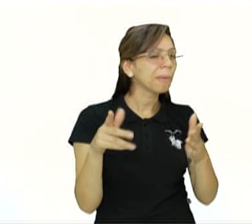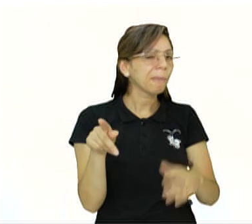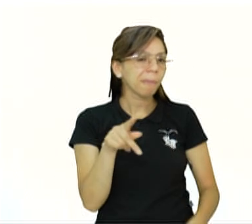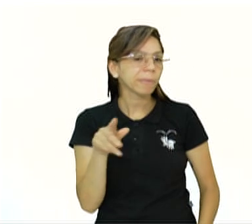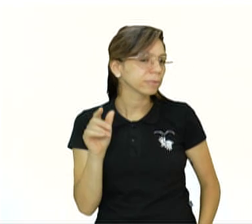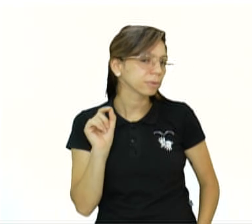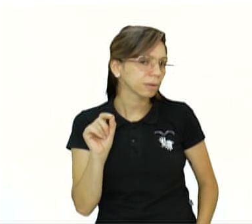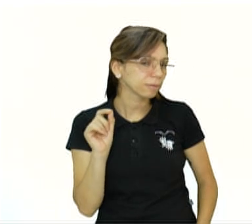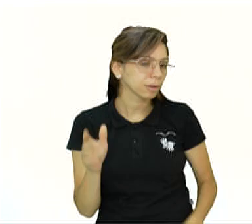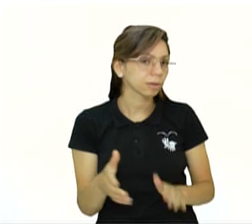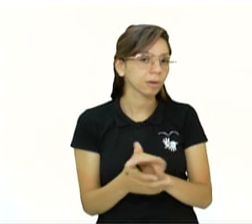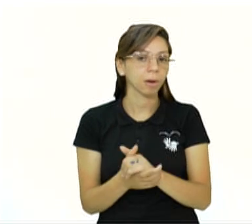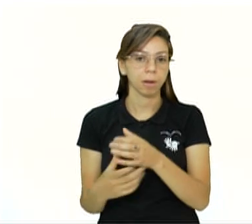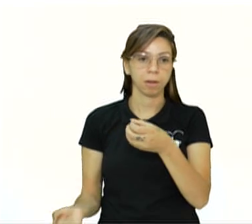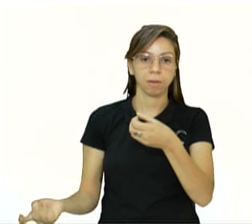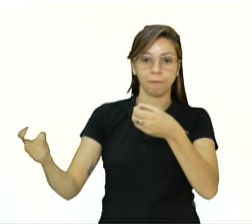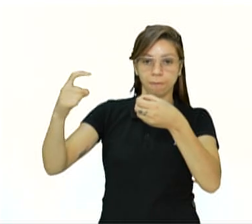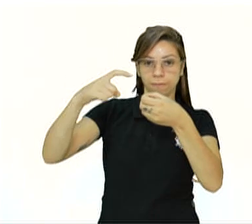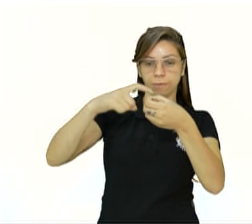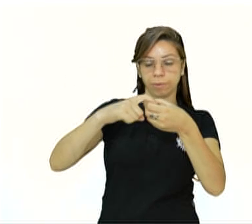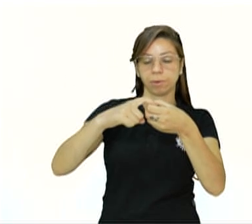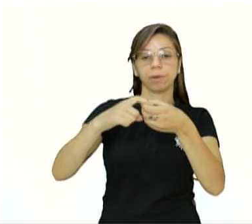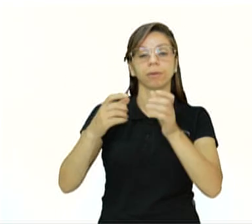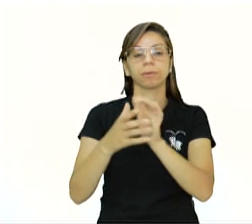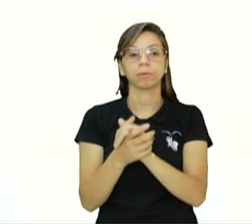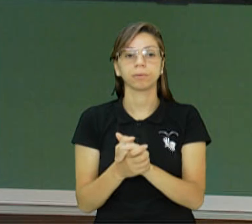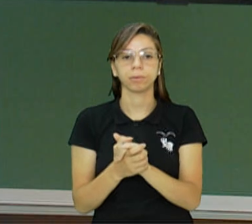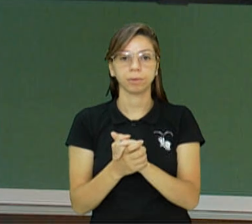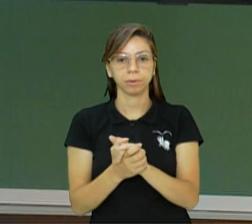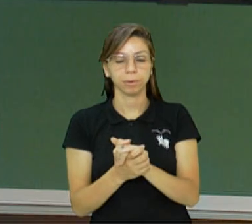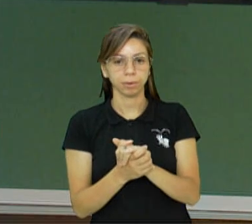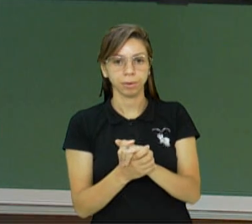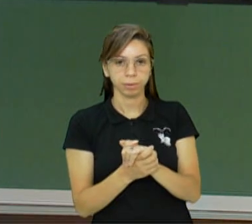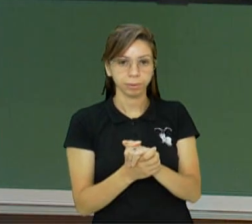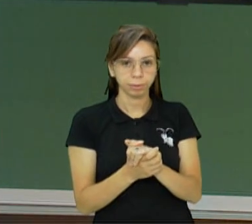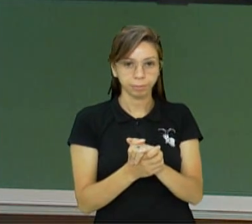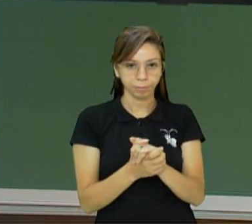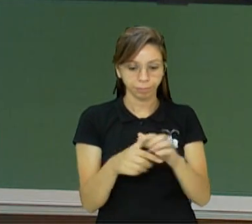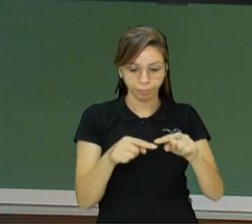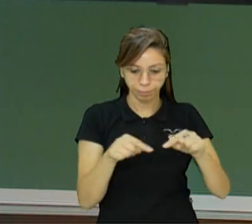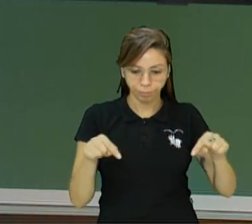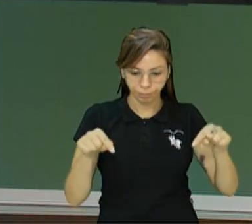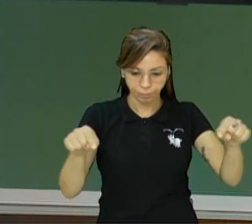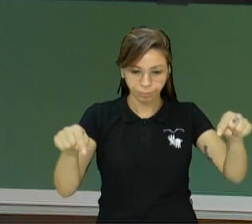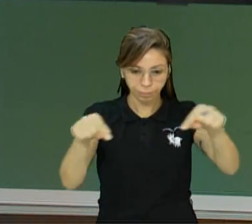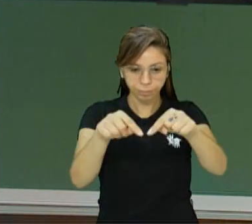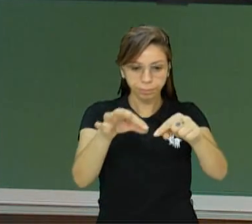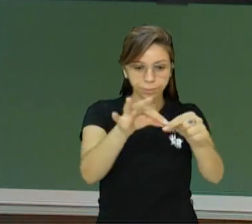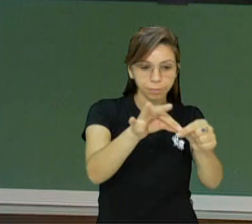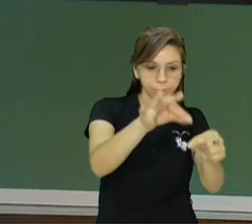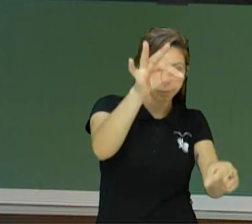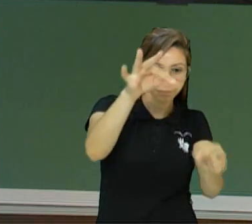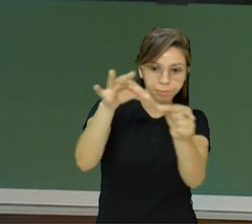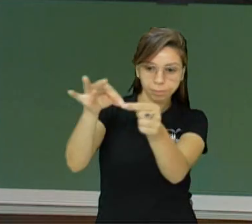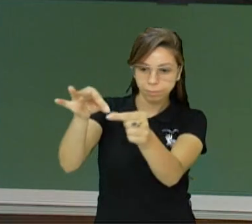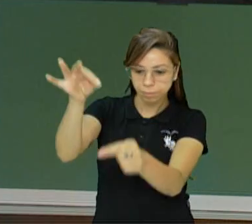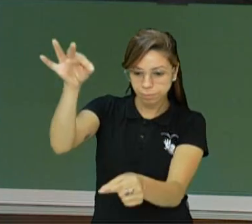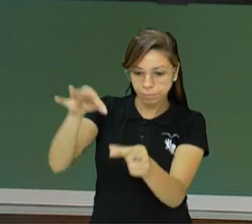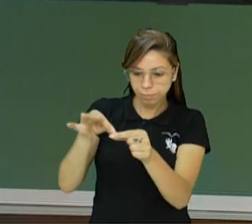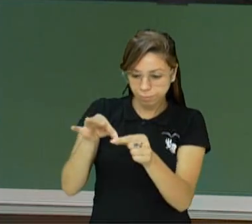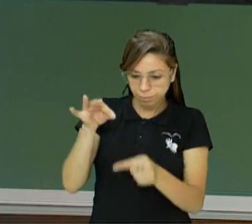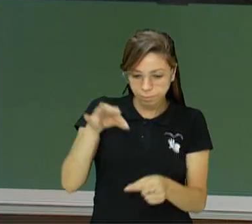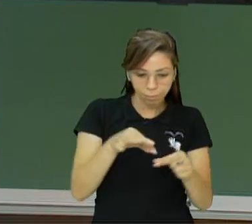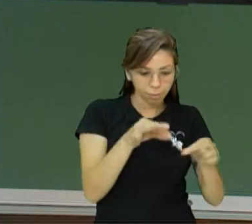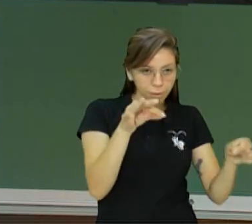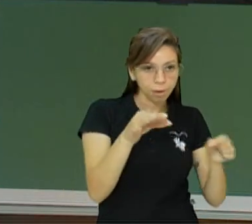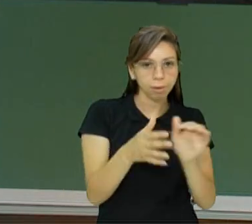fez ali? Eu vou voltar, olhem aqui, ó. Vocês não montaram isso aqui? Com os palitinhos na vertical para cima? Agora, o que você tem que